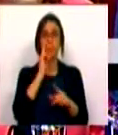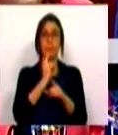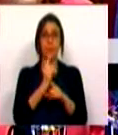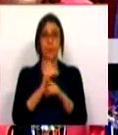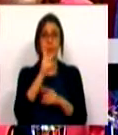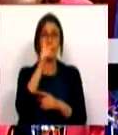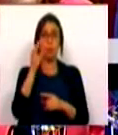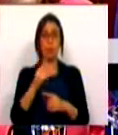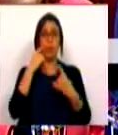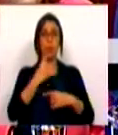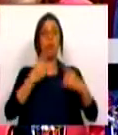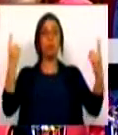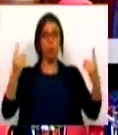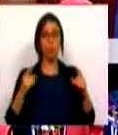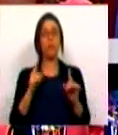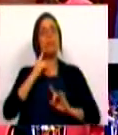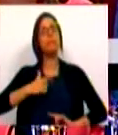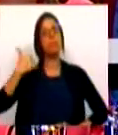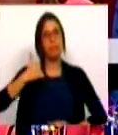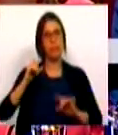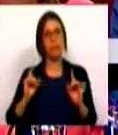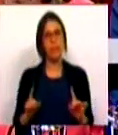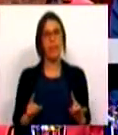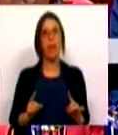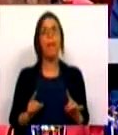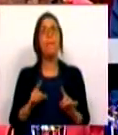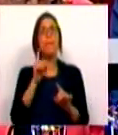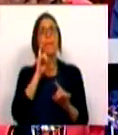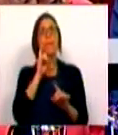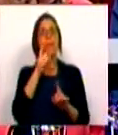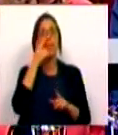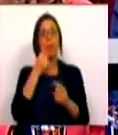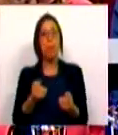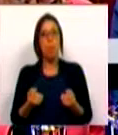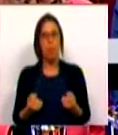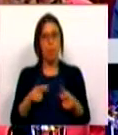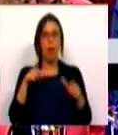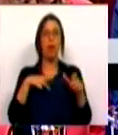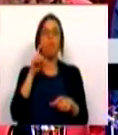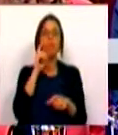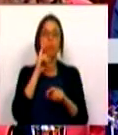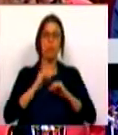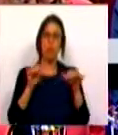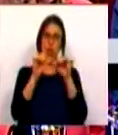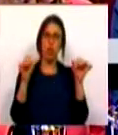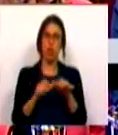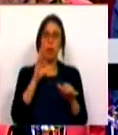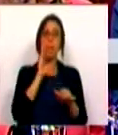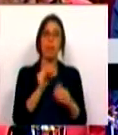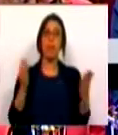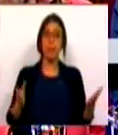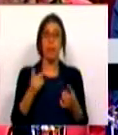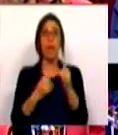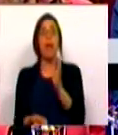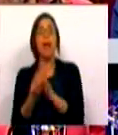mantê-la 100% pública foi essencial para a segurança da poupança dos portugueses, a estabilização do nosso sistema financeiro e